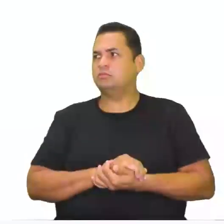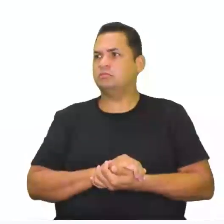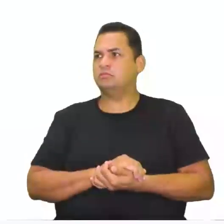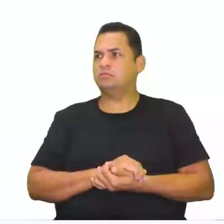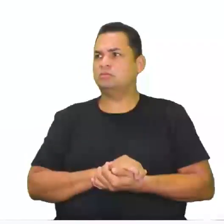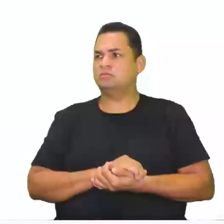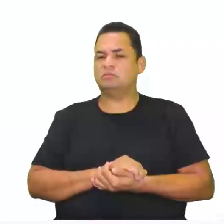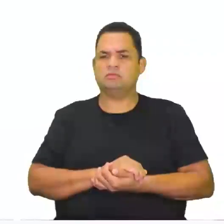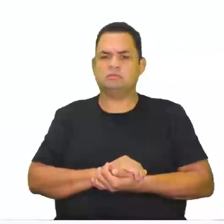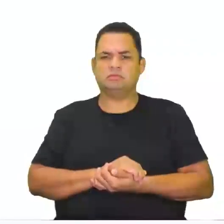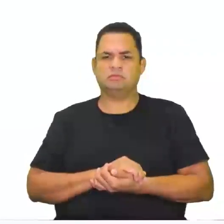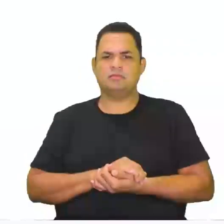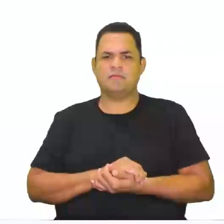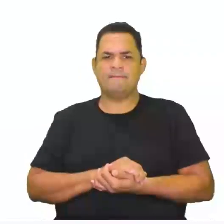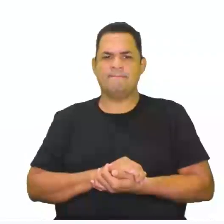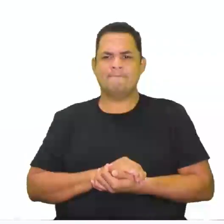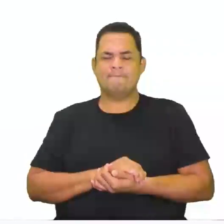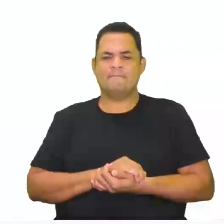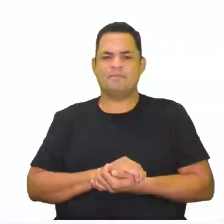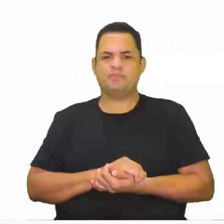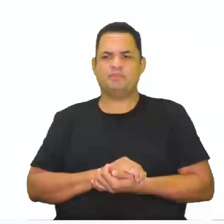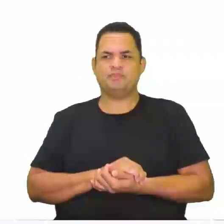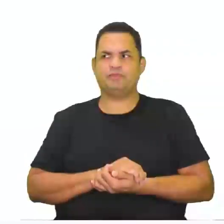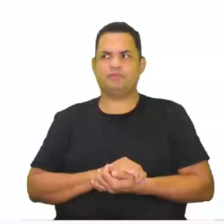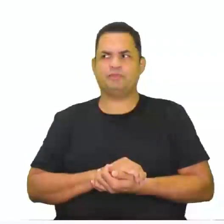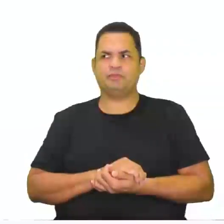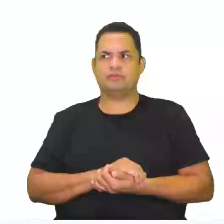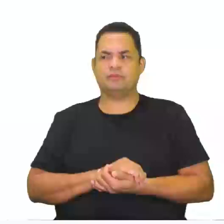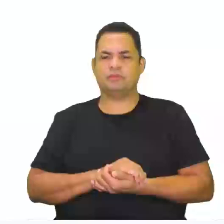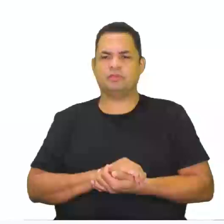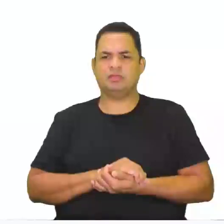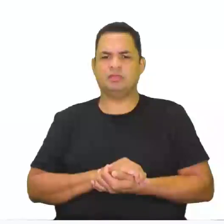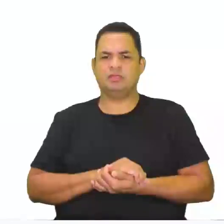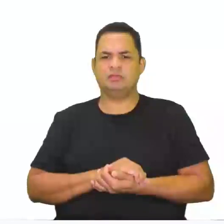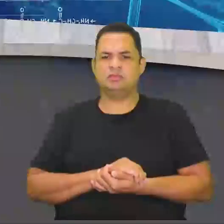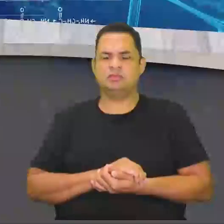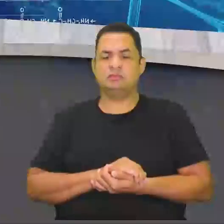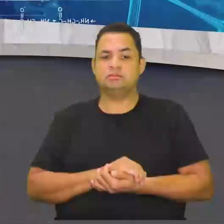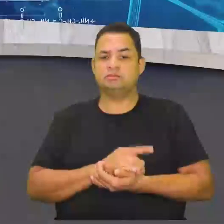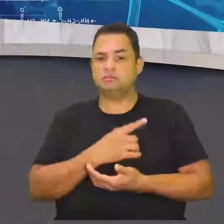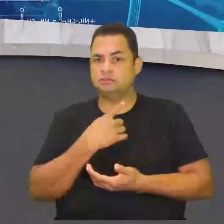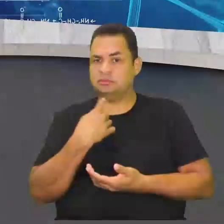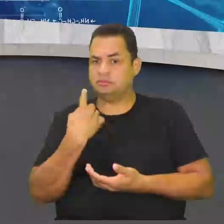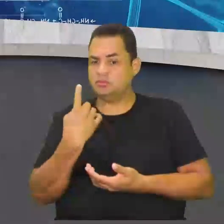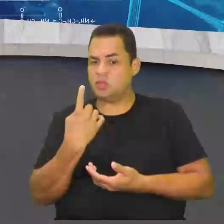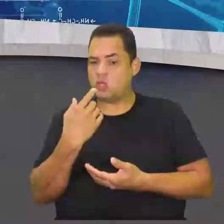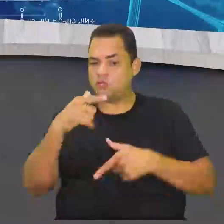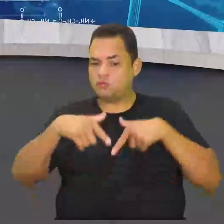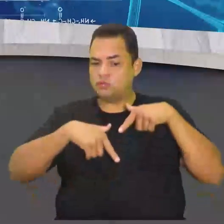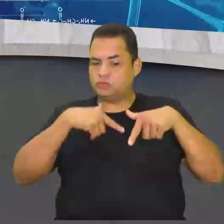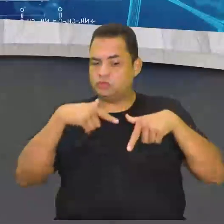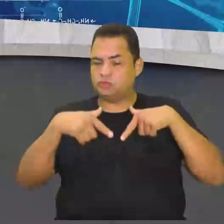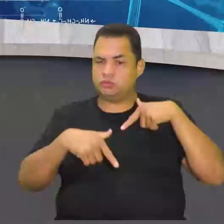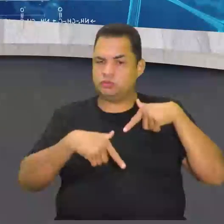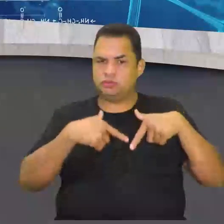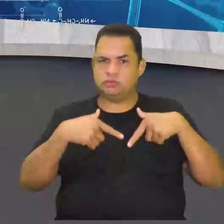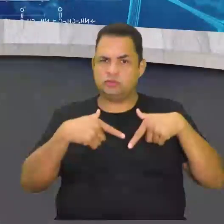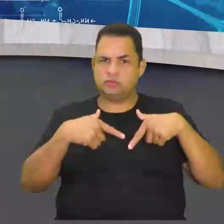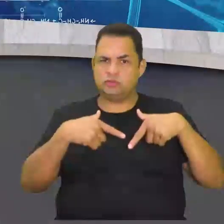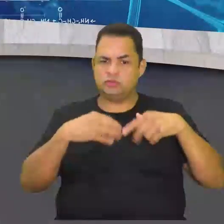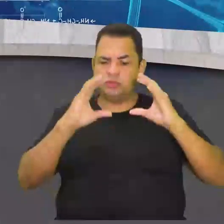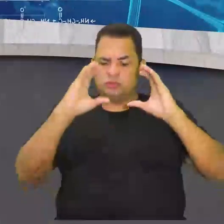Tá? Então aqui, o que nós temos que ver? Que a nossa ação enquanto